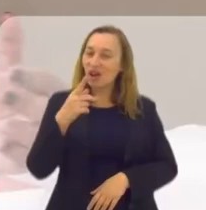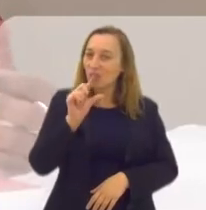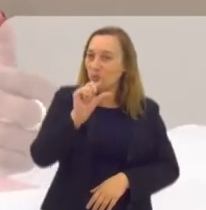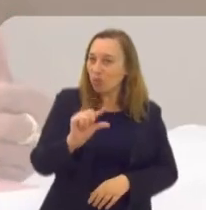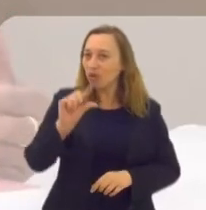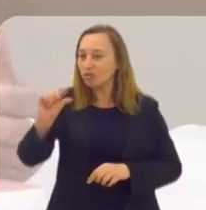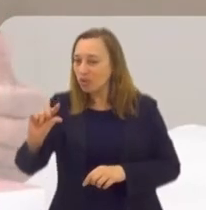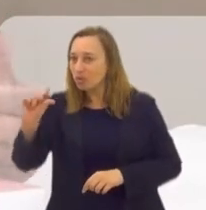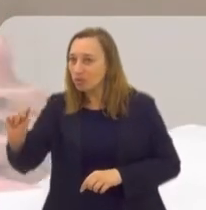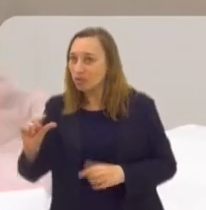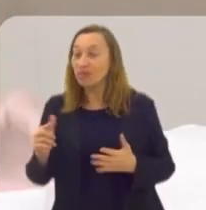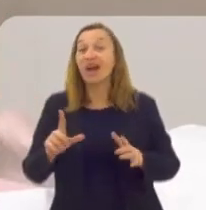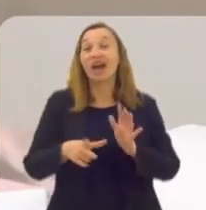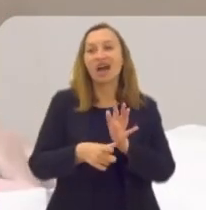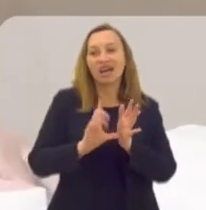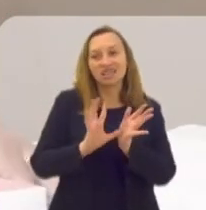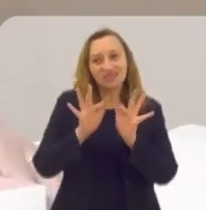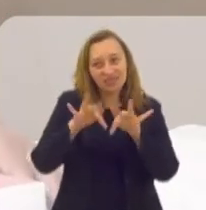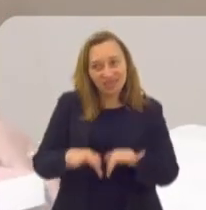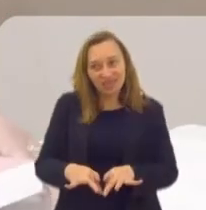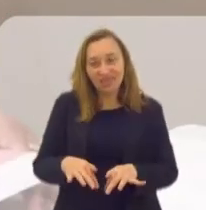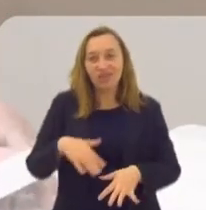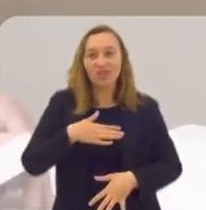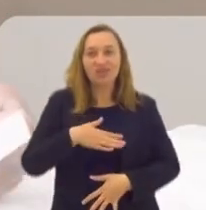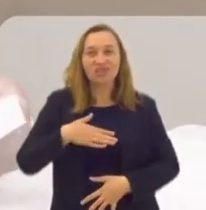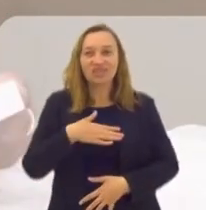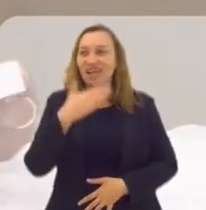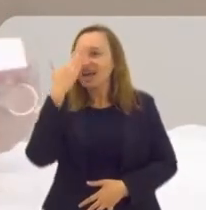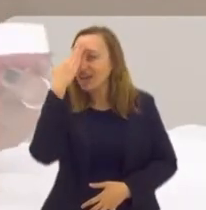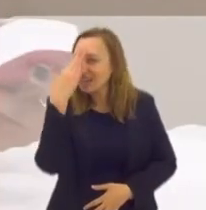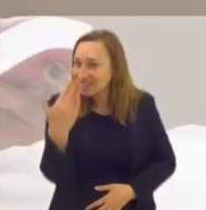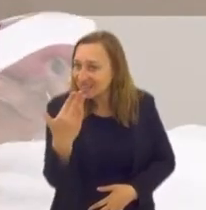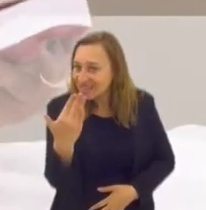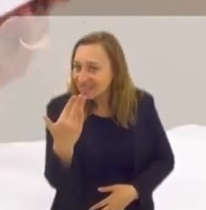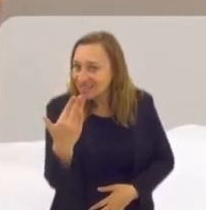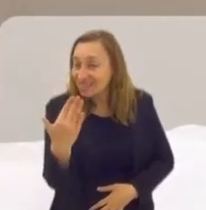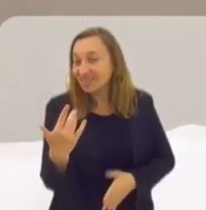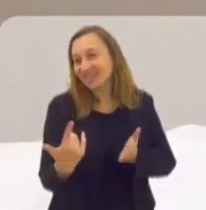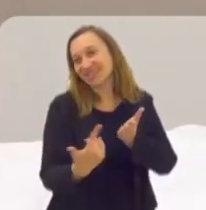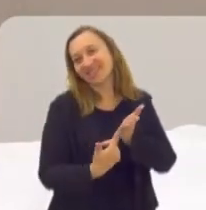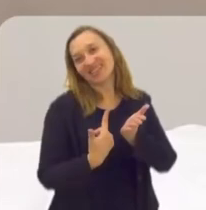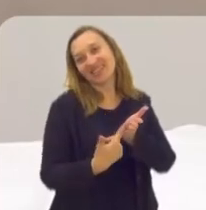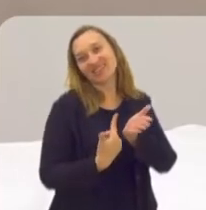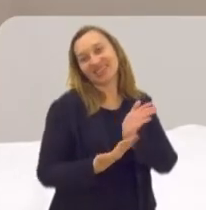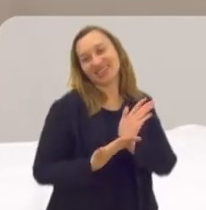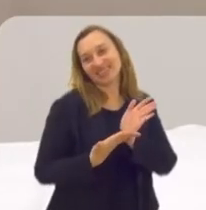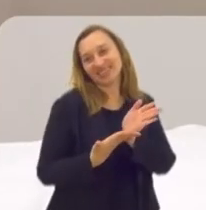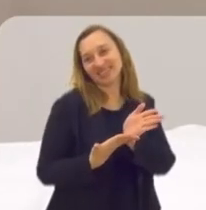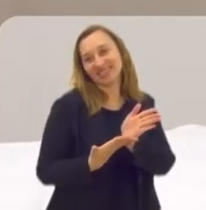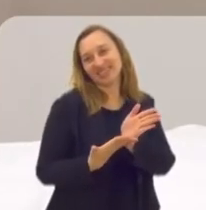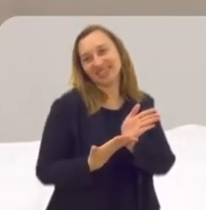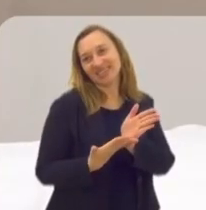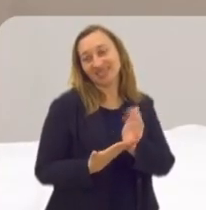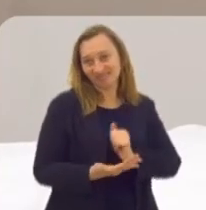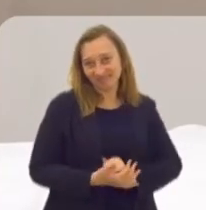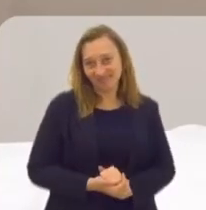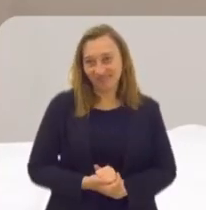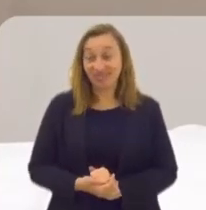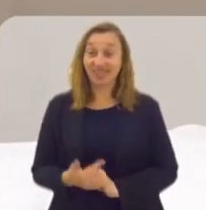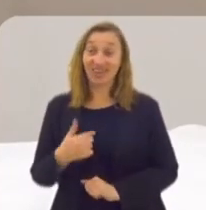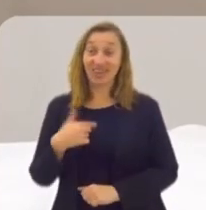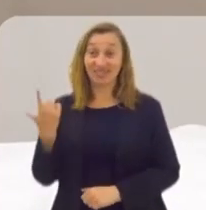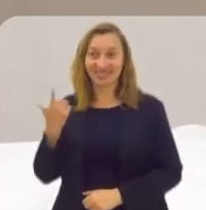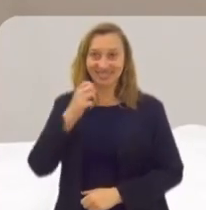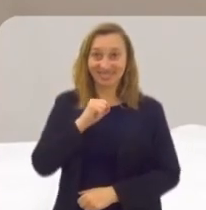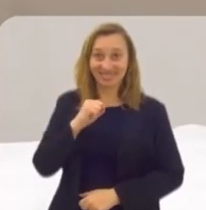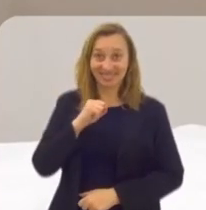cada vez nós vamos falar um pouco. Antes de encerrar, eu gostaria muito de agradecer esse livro aqui,